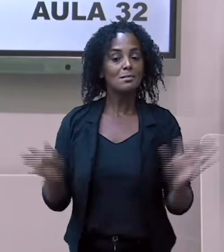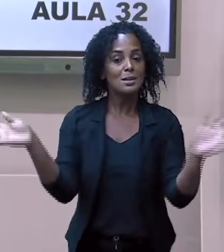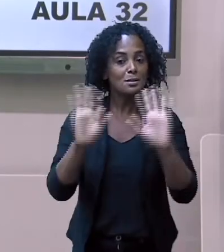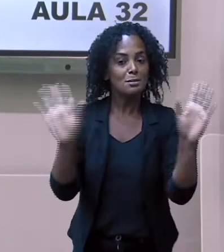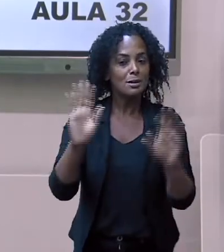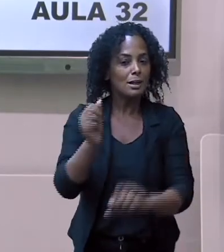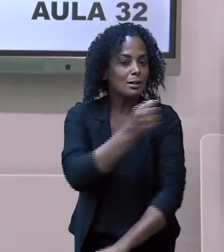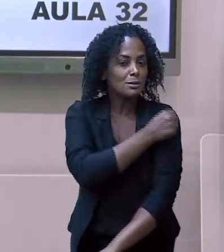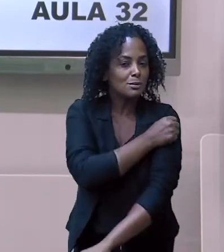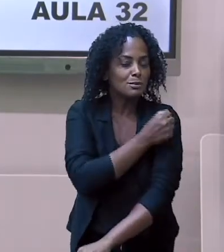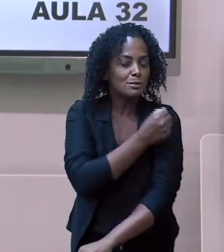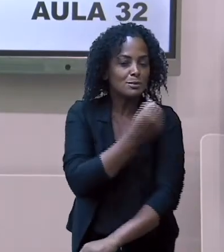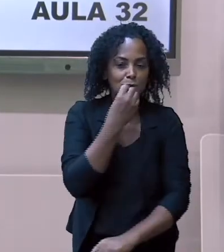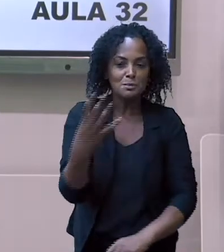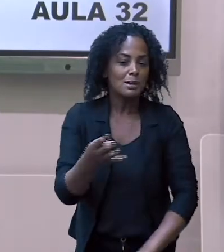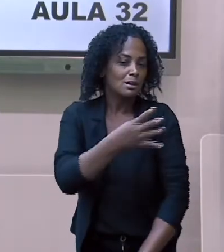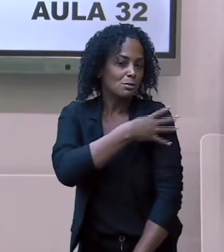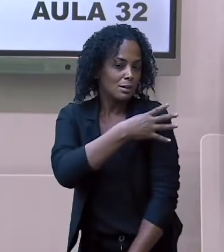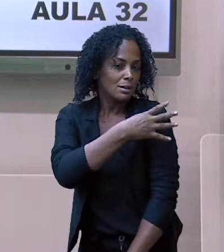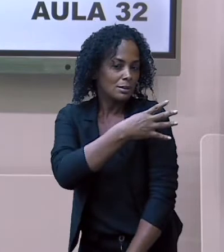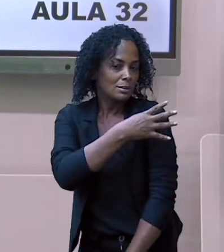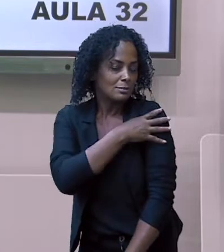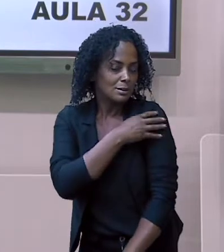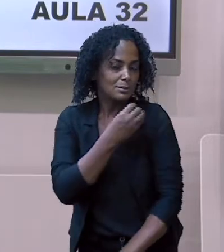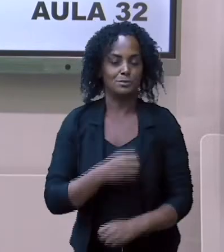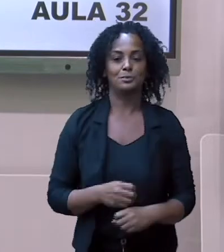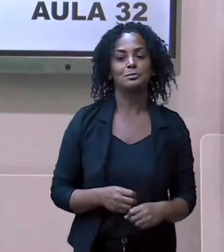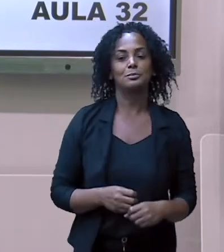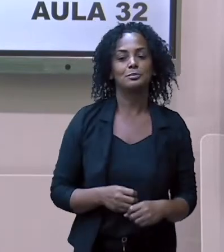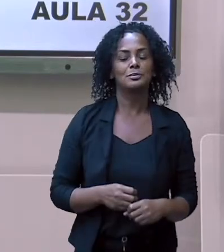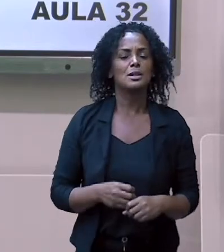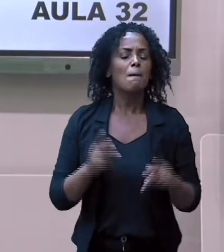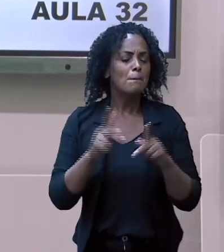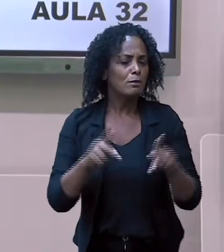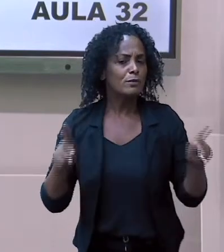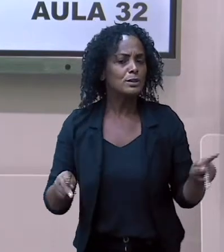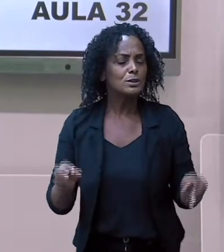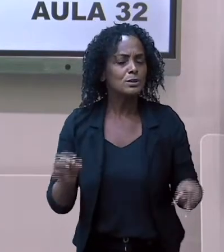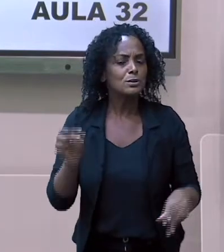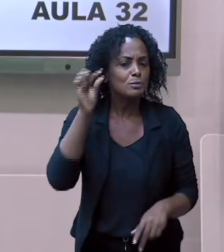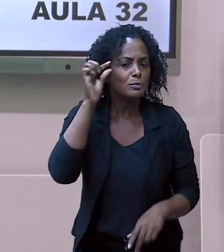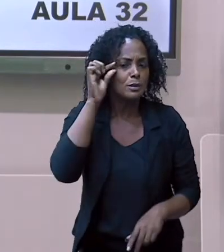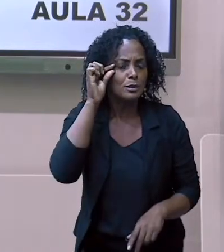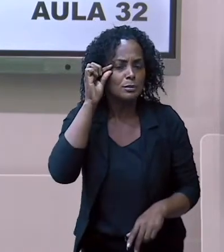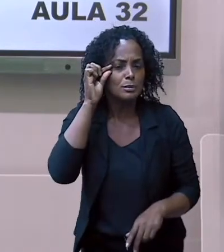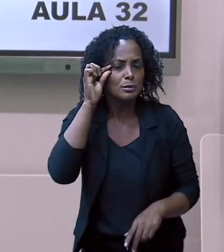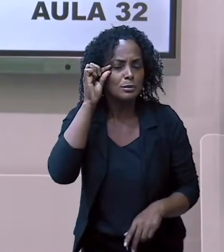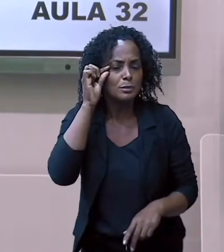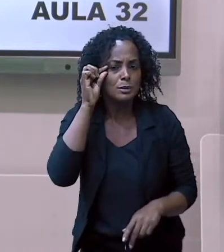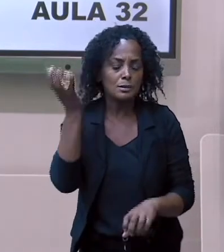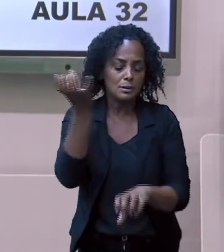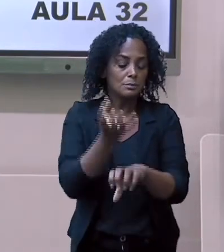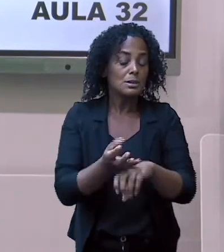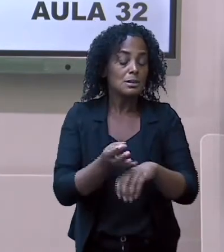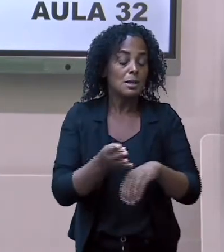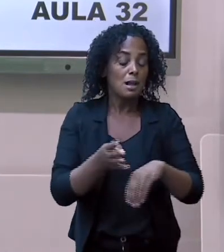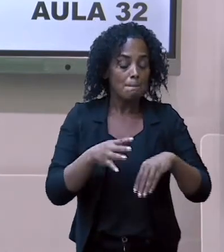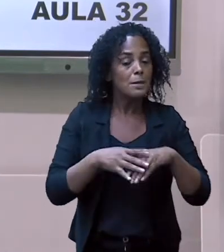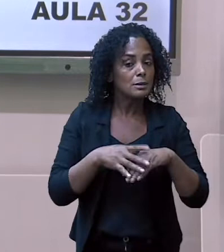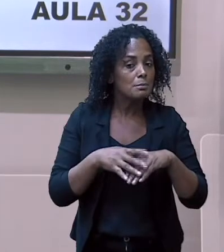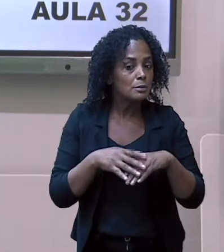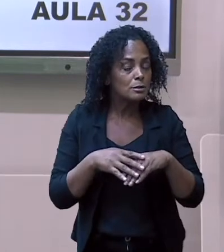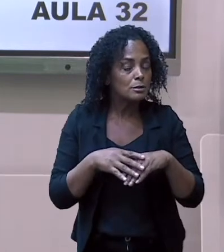Olá, estudantes do quarto ano, tudo bem com vocês? Eu sou o professor Renan, do componente curricular de